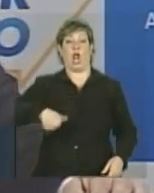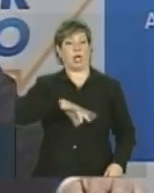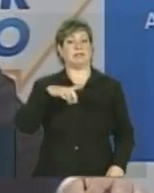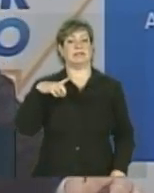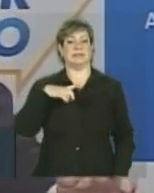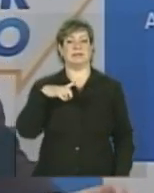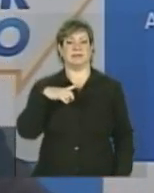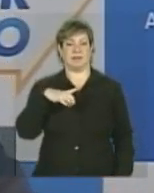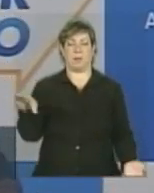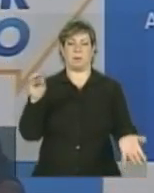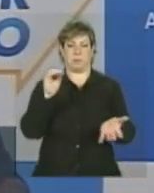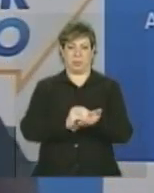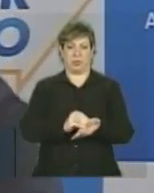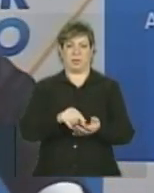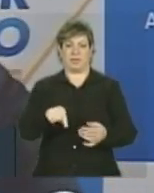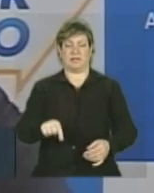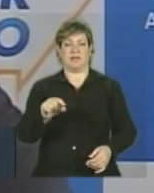Nós colocamos aqui